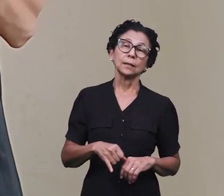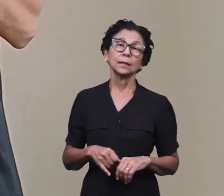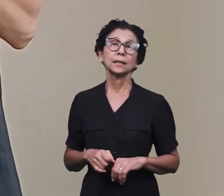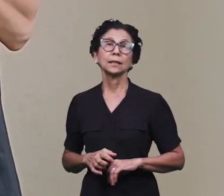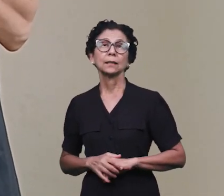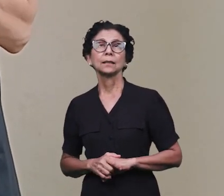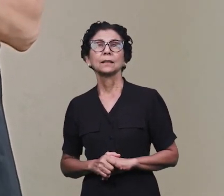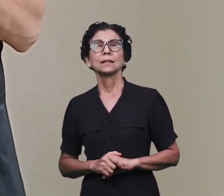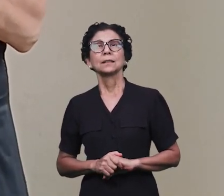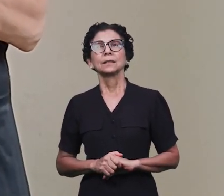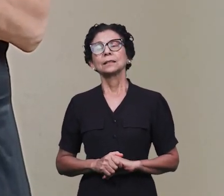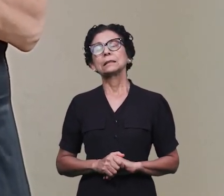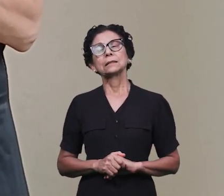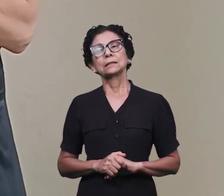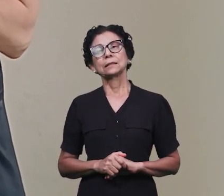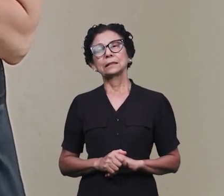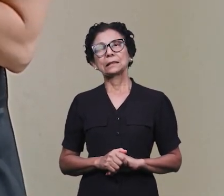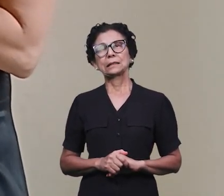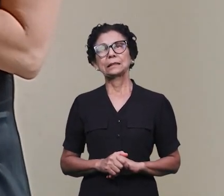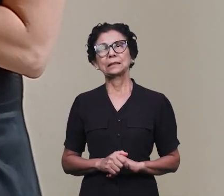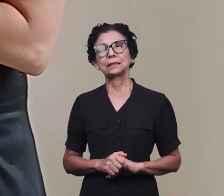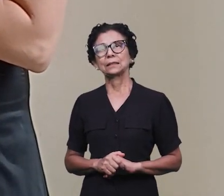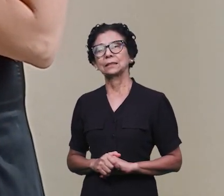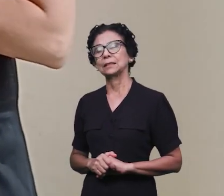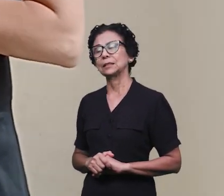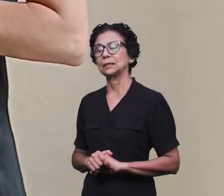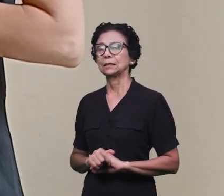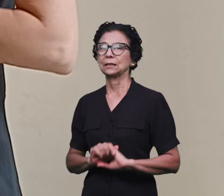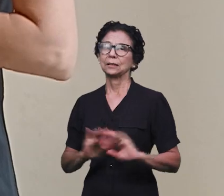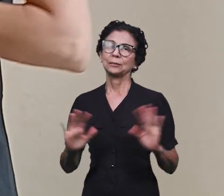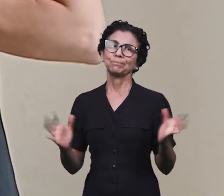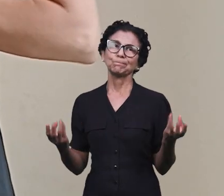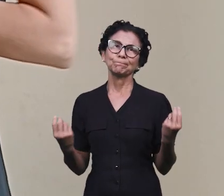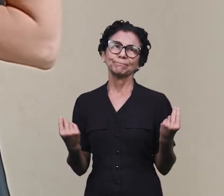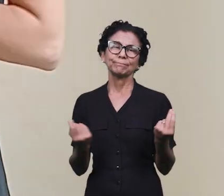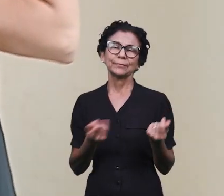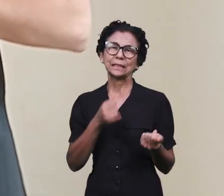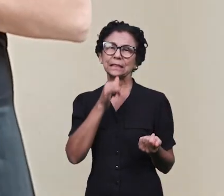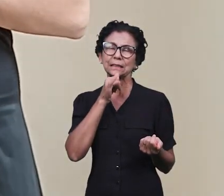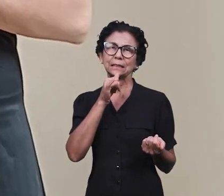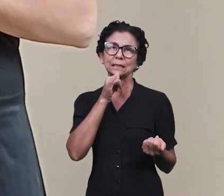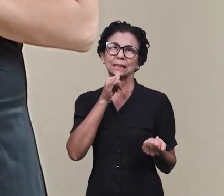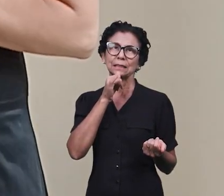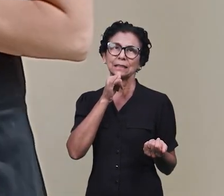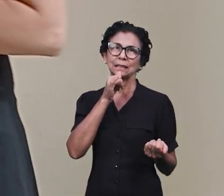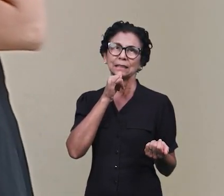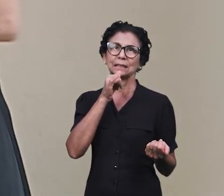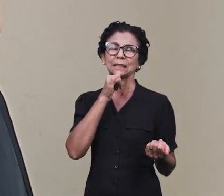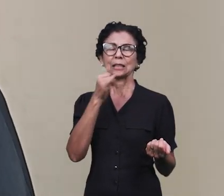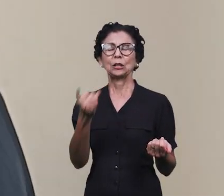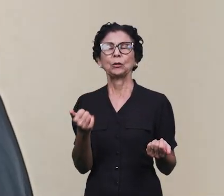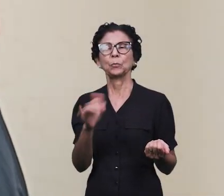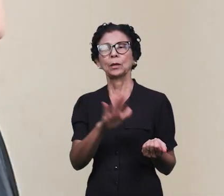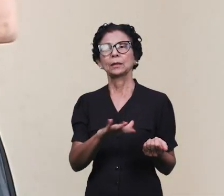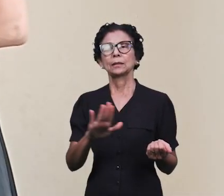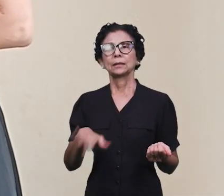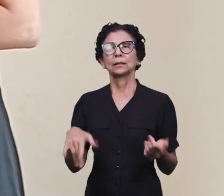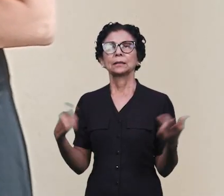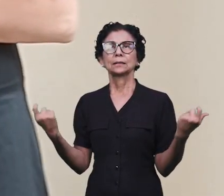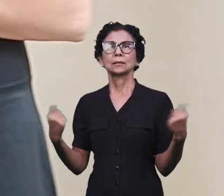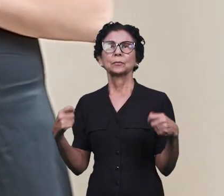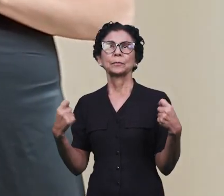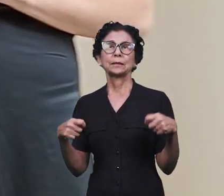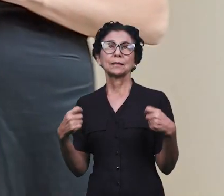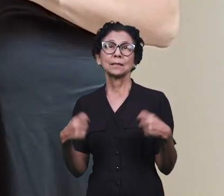aula for junta, né, a criança que precisa, uma criança hiperativa, ela precisa de um recurso mais concreto, né,